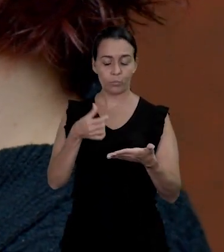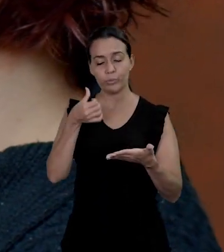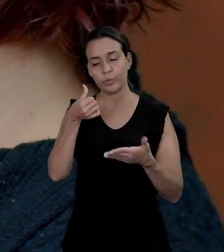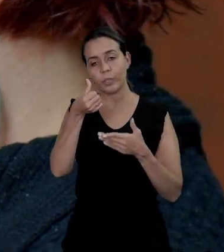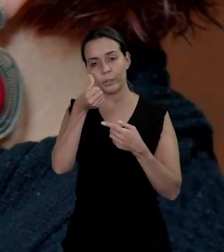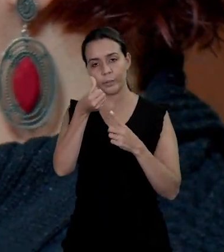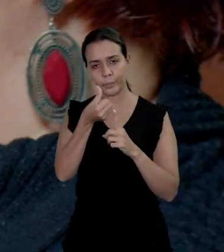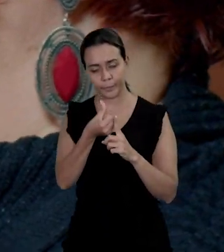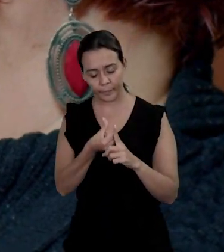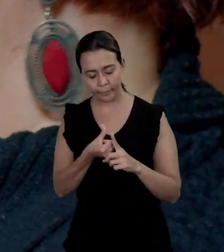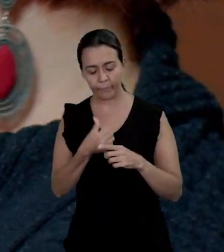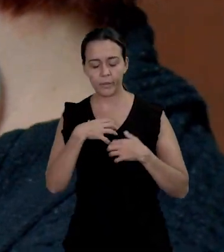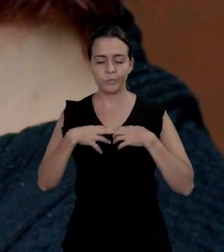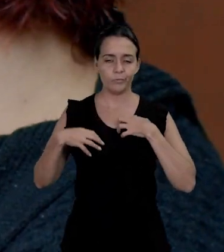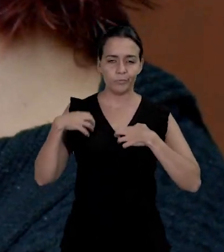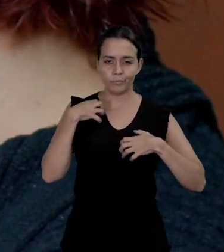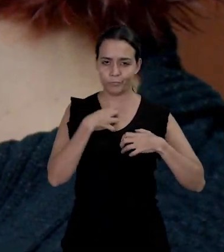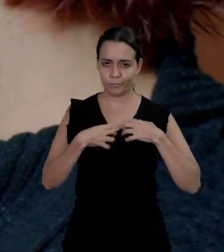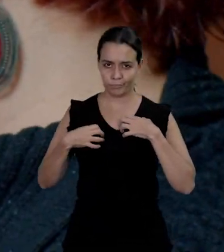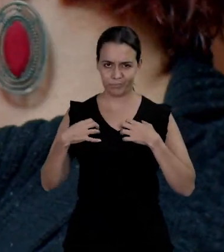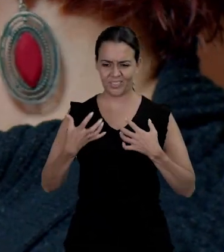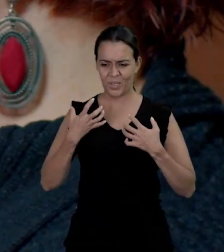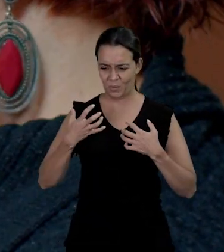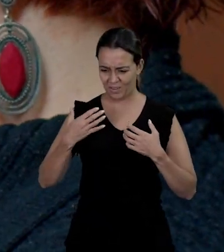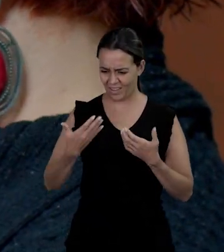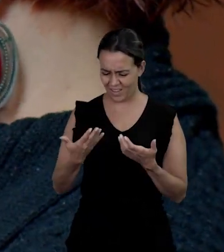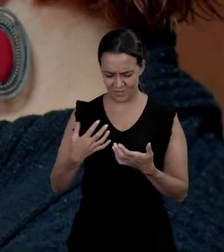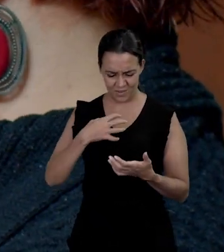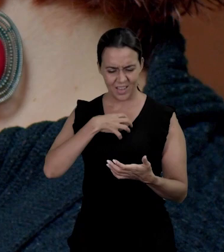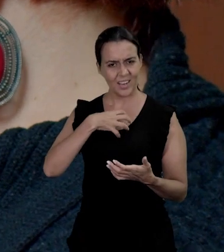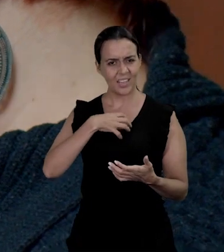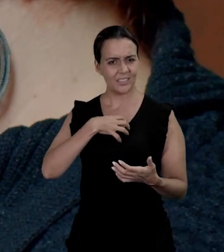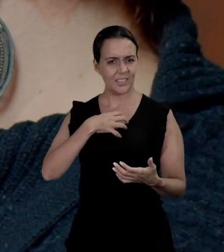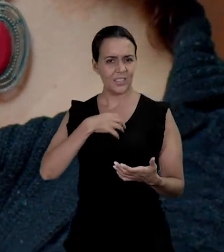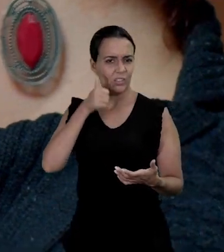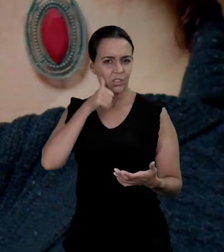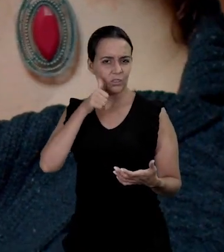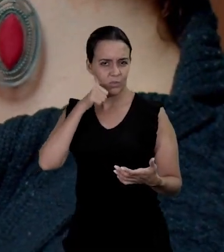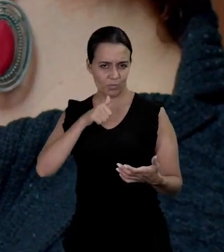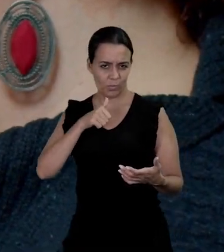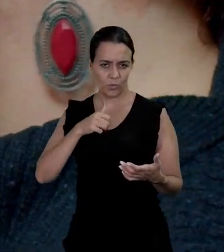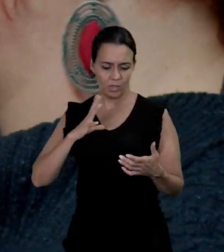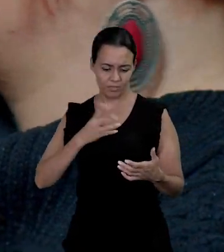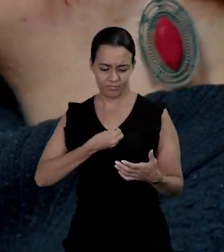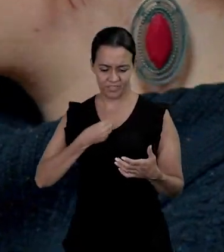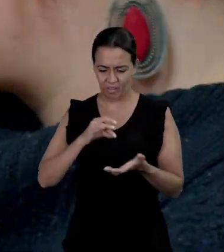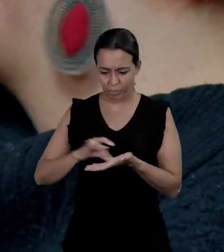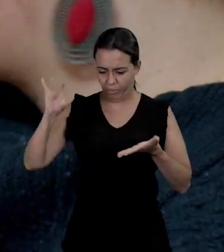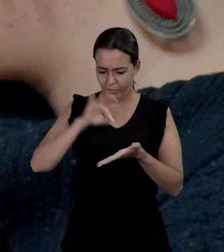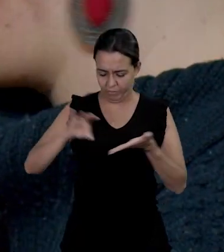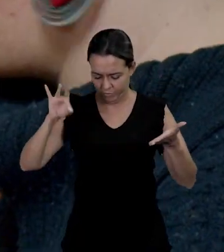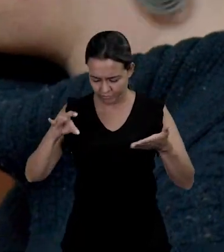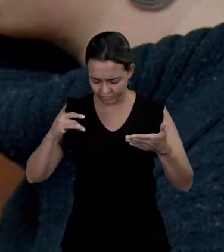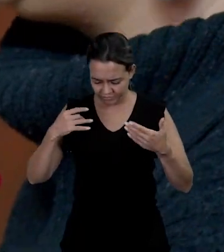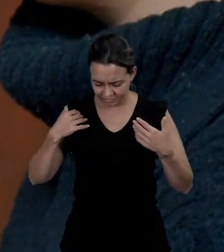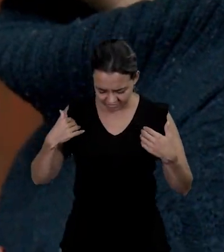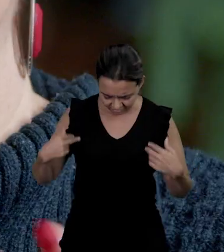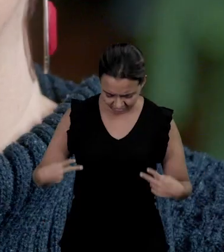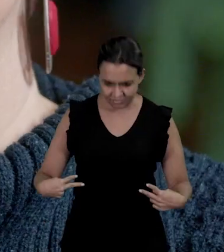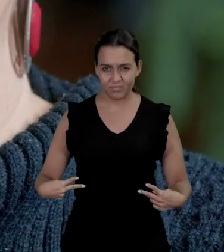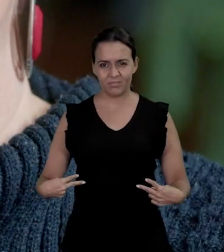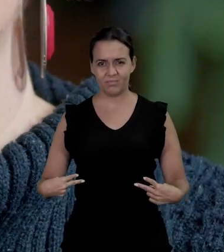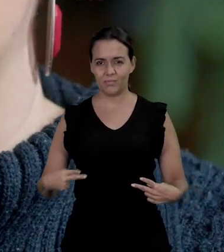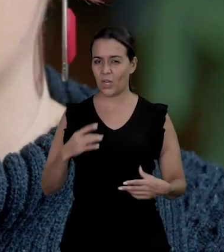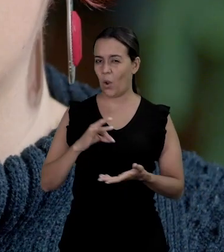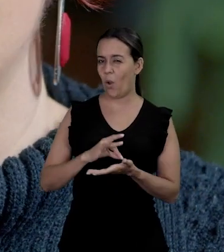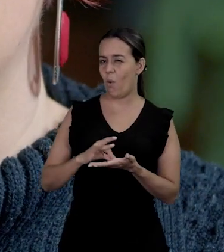6 meses com aquela inconformação com o corpo, você tem que estar querendo retirar essas características femininas, né, tem que ter o ódio ao corpo. Será